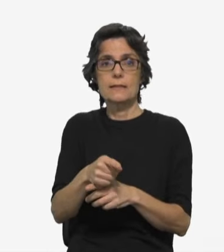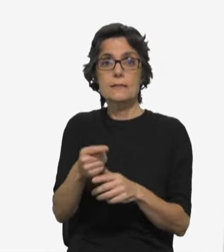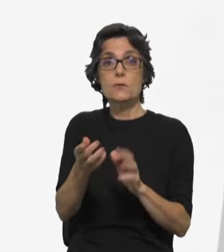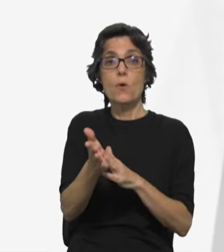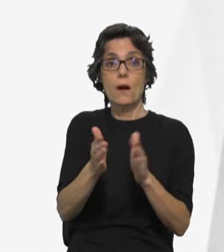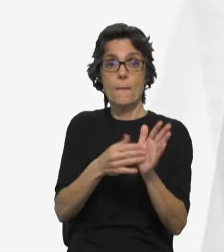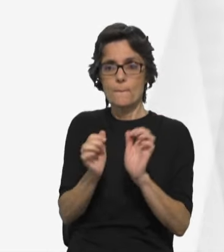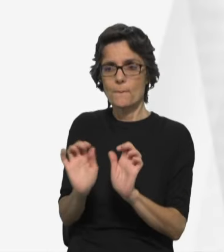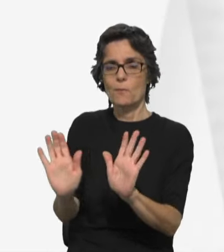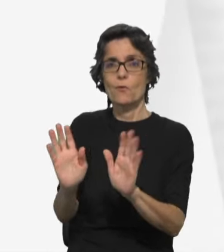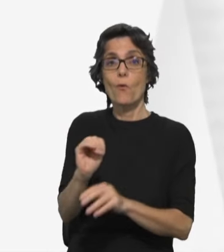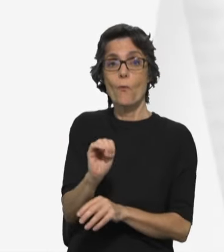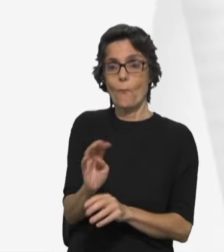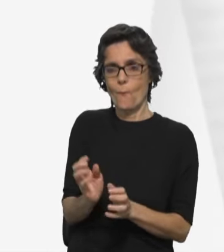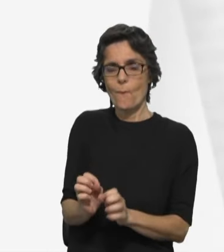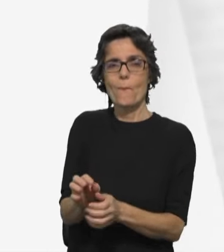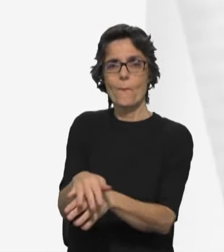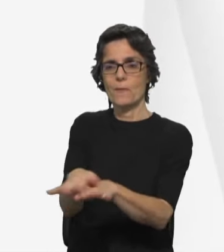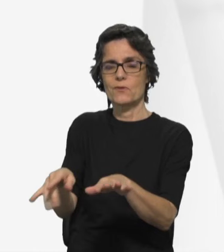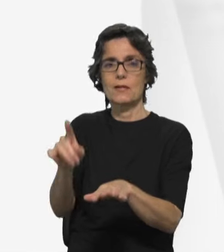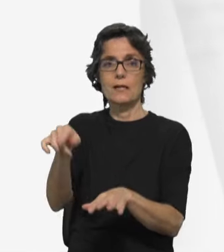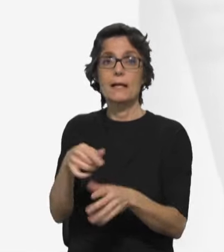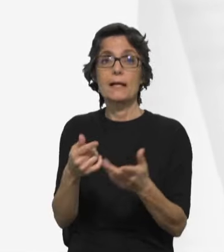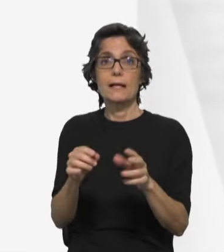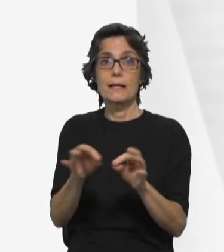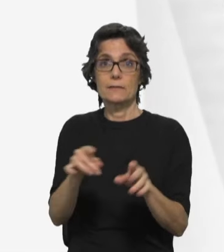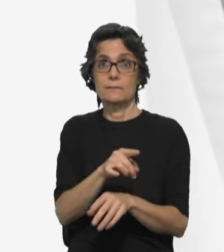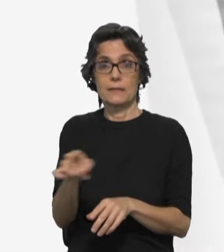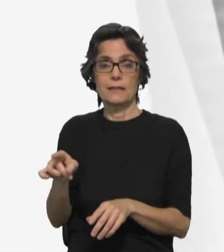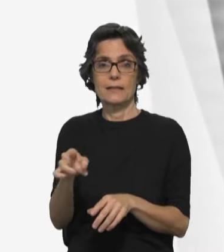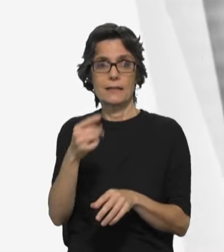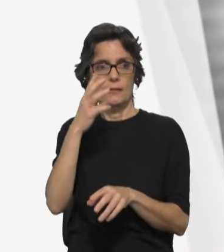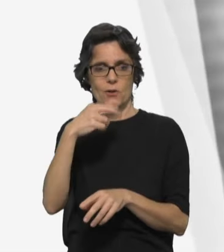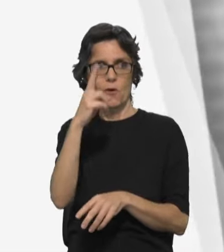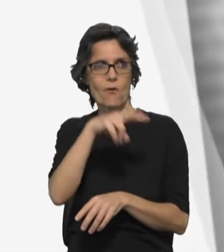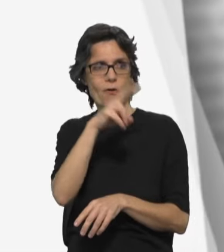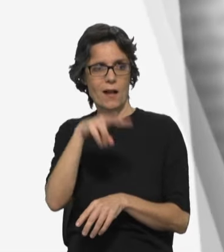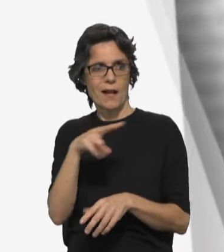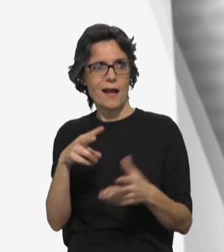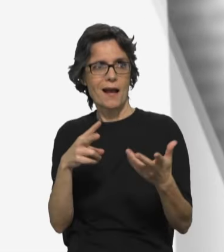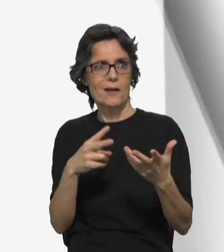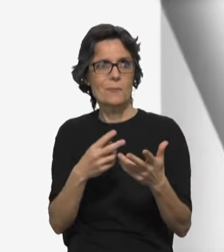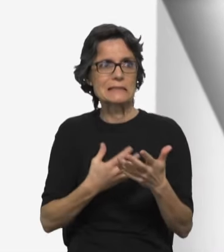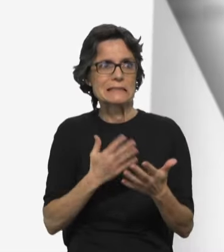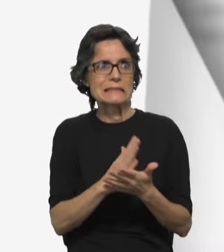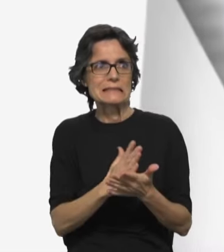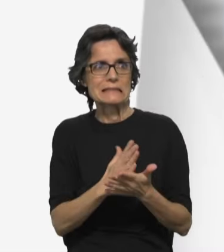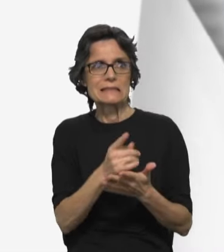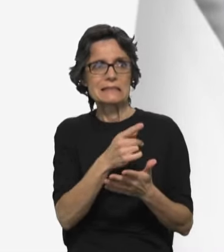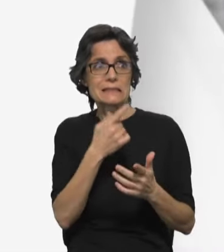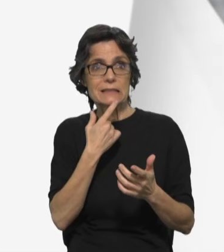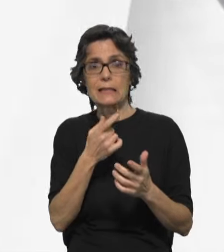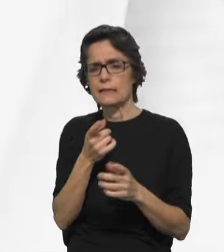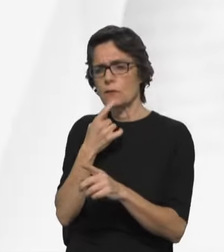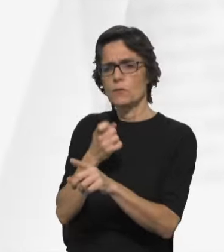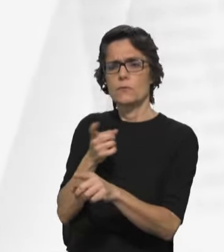mãos e os pés. E como eles, na sua alegria e admiração, não queriam ainda acreditar,